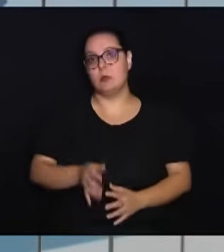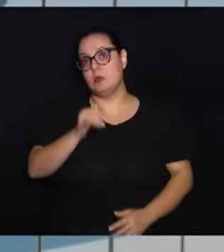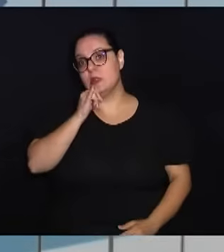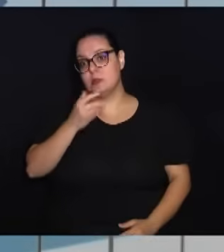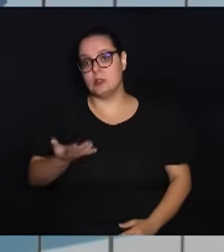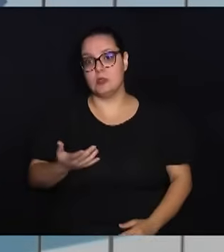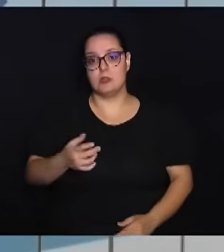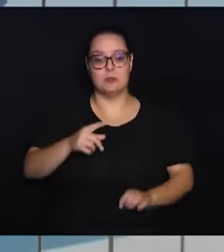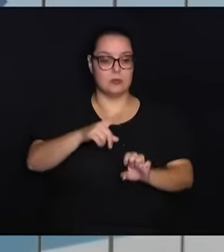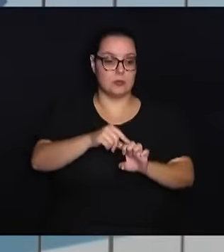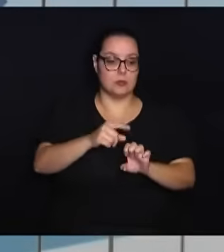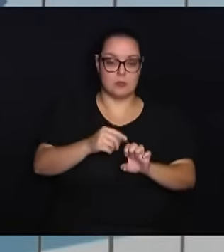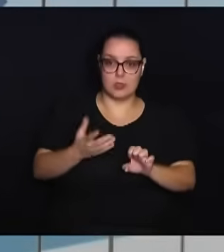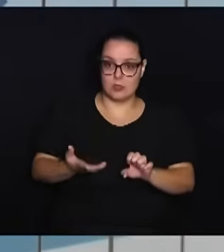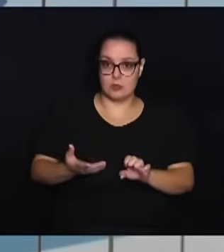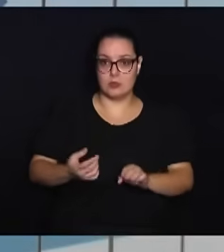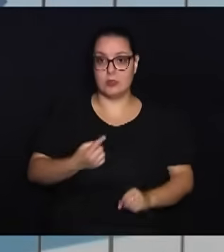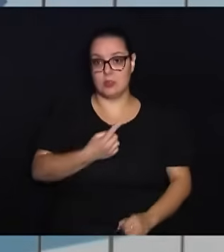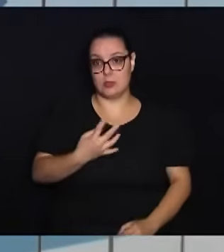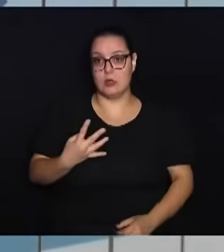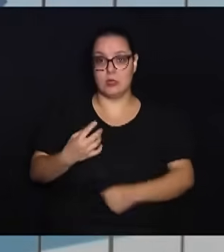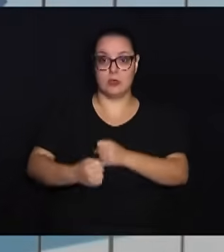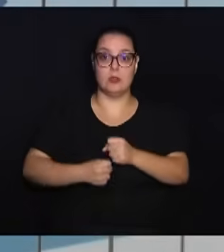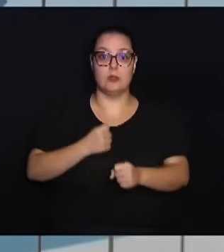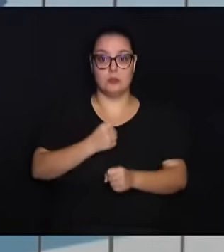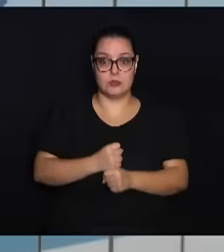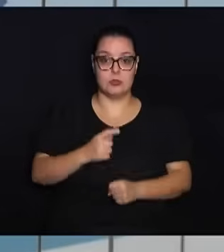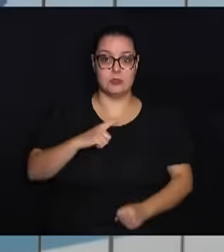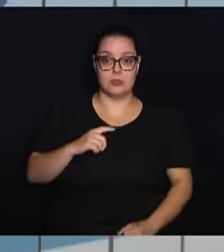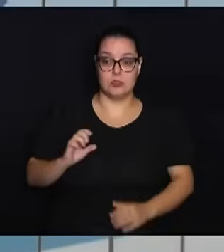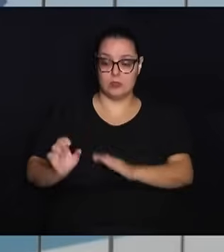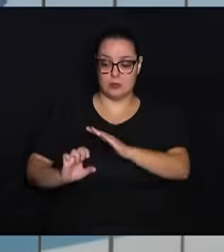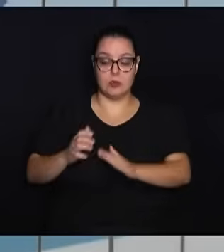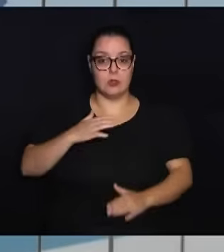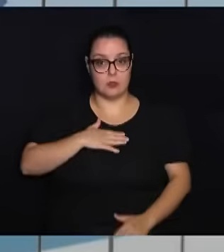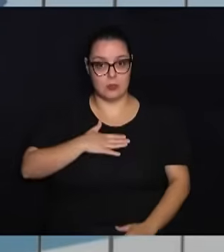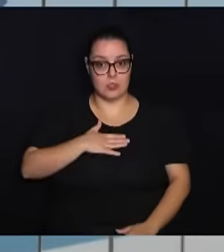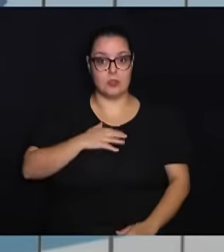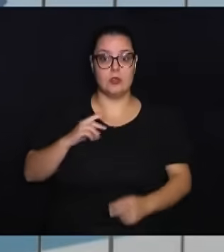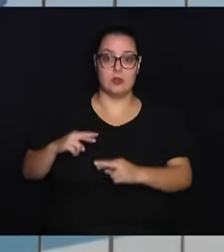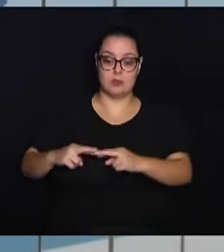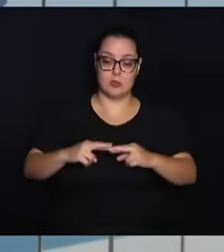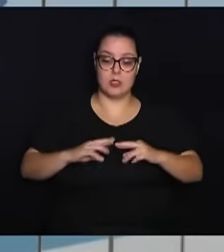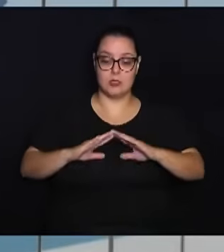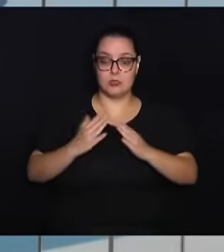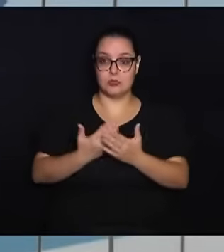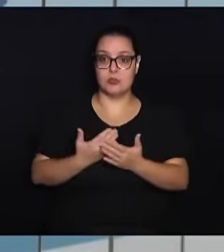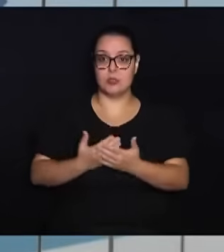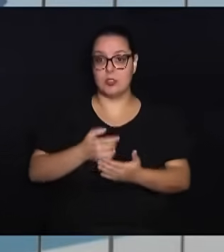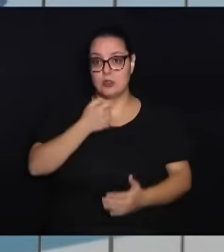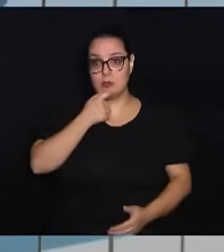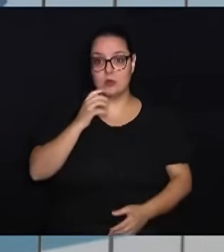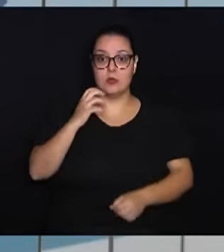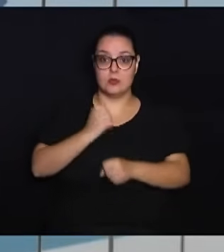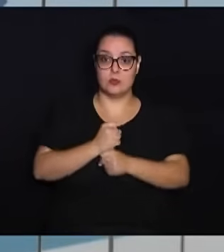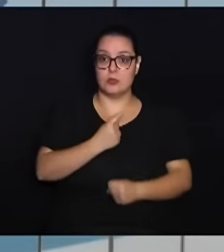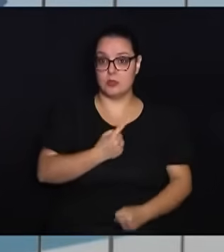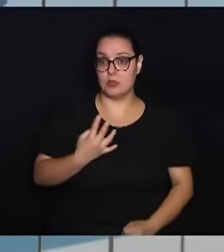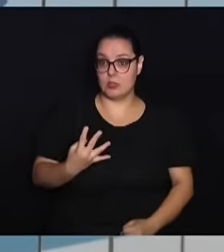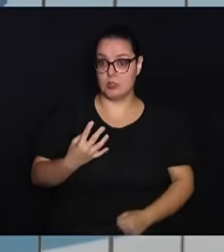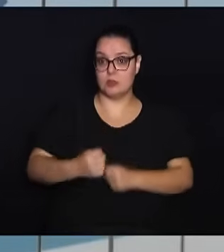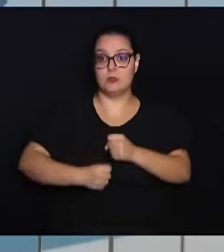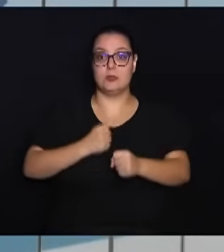sou empreendedor há 14 anos, eu tenho a minha empresa, uma rede de escola de inglês. Completamos agora 14 anos